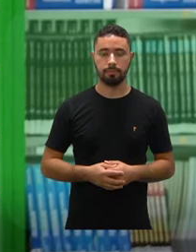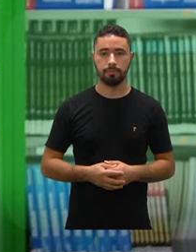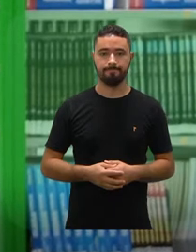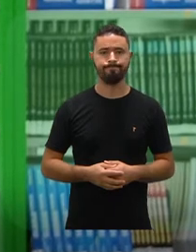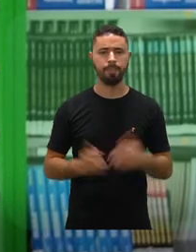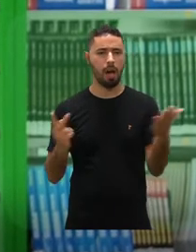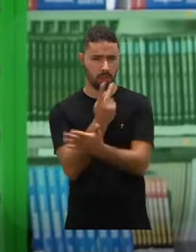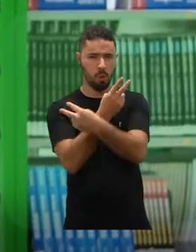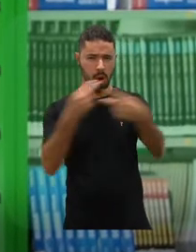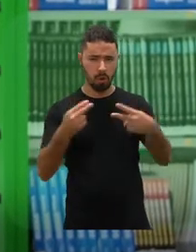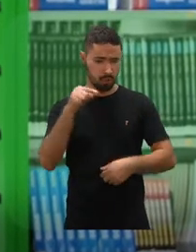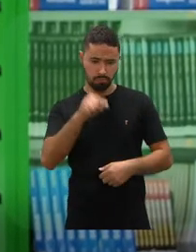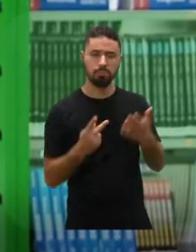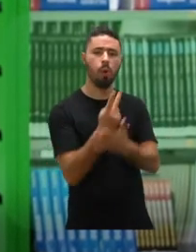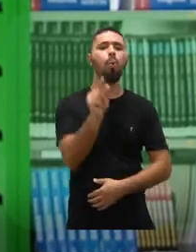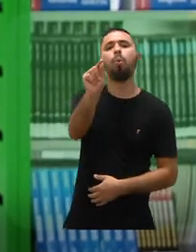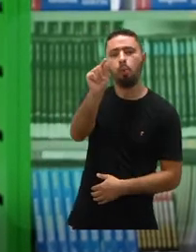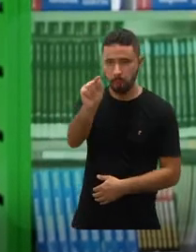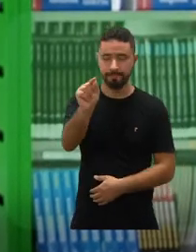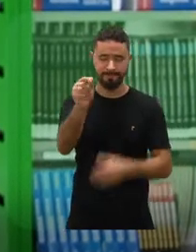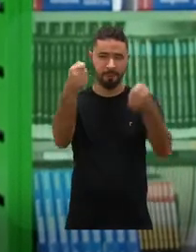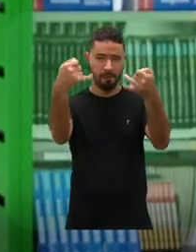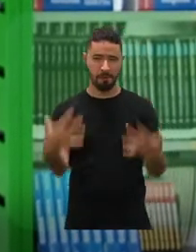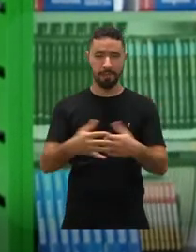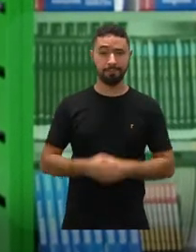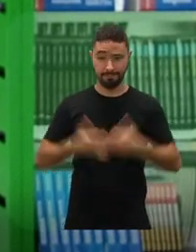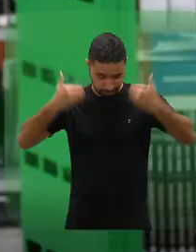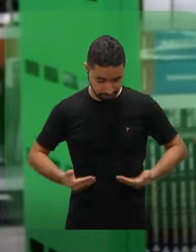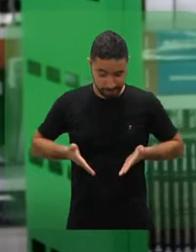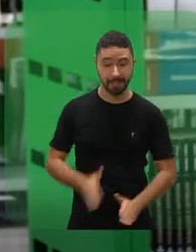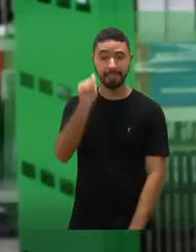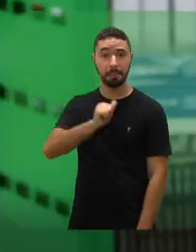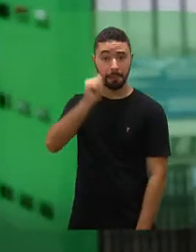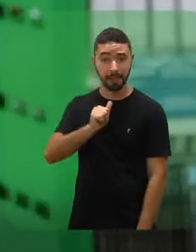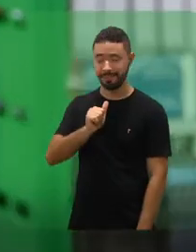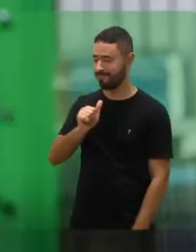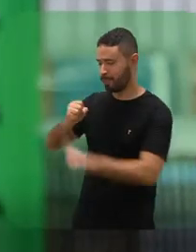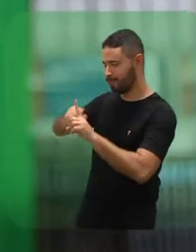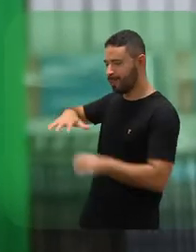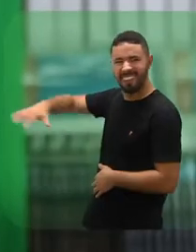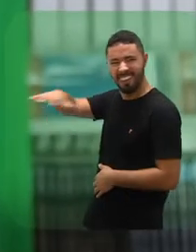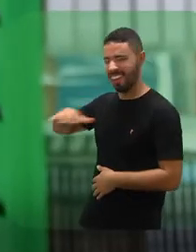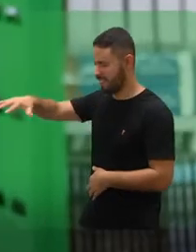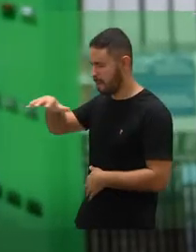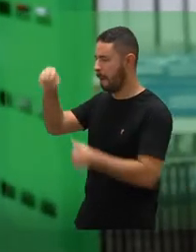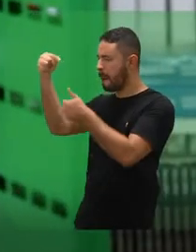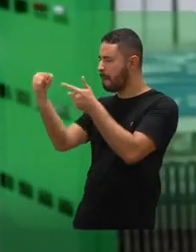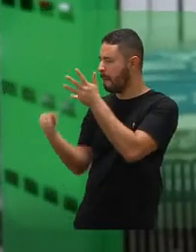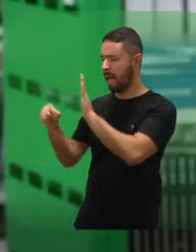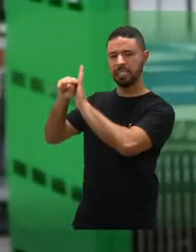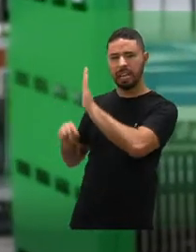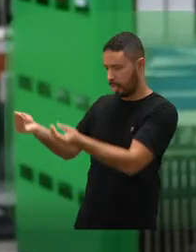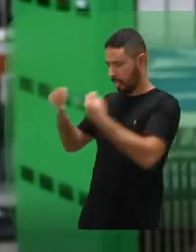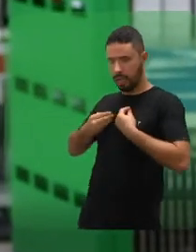É que me aconteceu uma coisa. E essa coisa que me aconteceu foi o seguinte. Eu nasci mulher. Nasci mulher e com isso já veio o estigma. Não pode ser